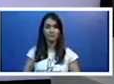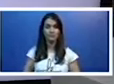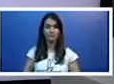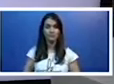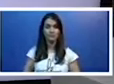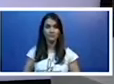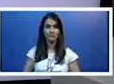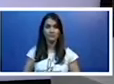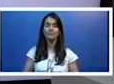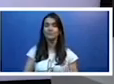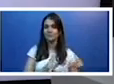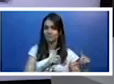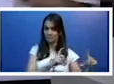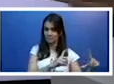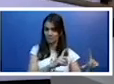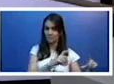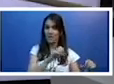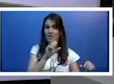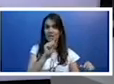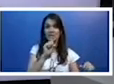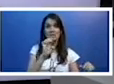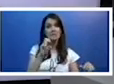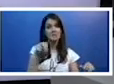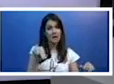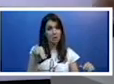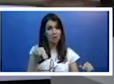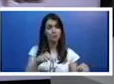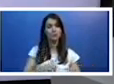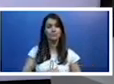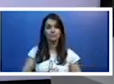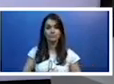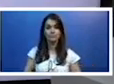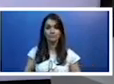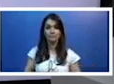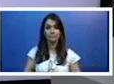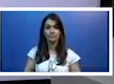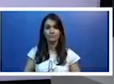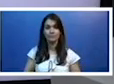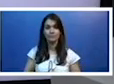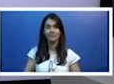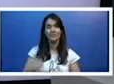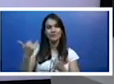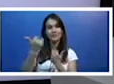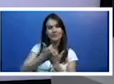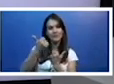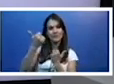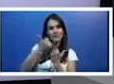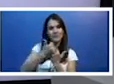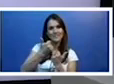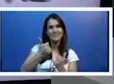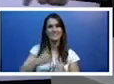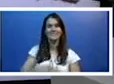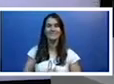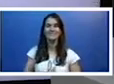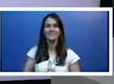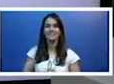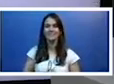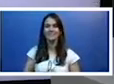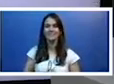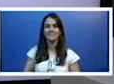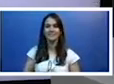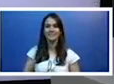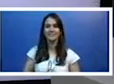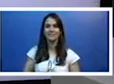do seno. Então vamos substituir. No lugar do alfa, coloca 32.